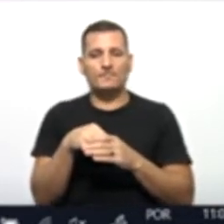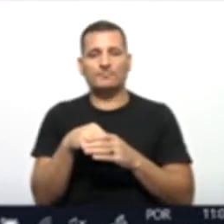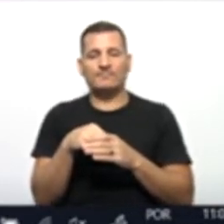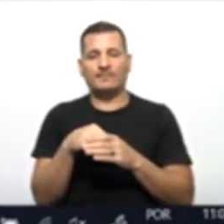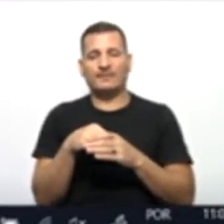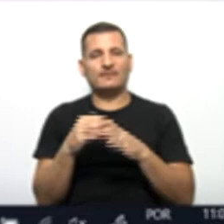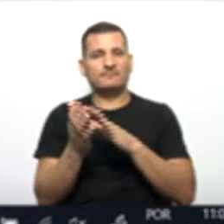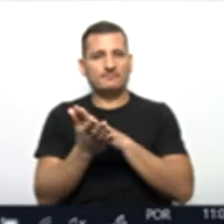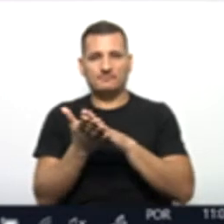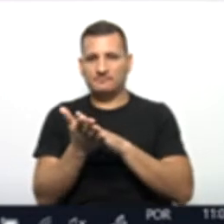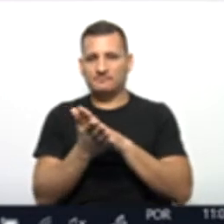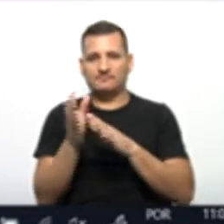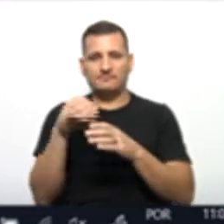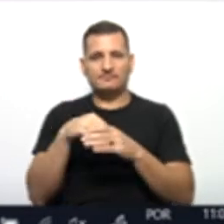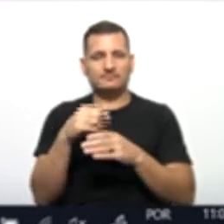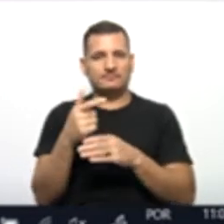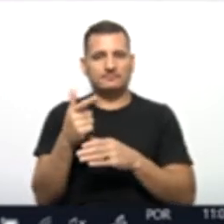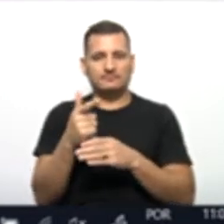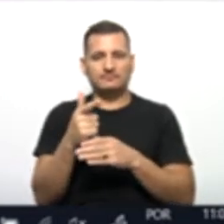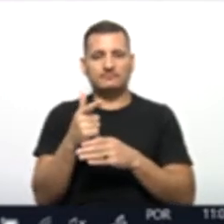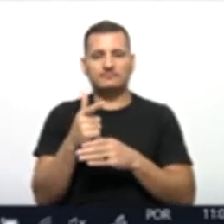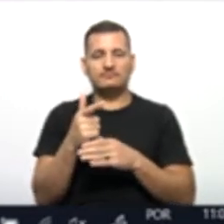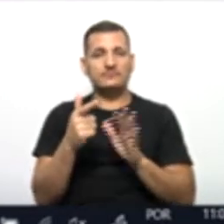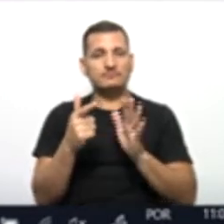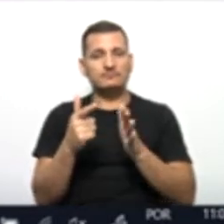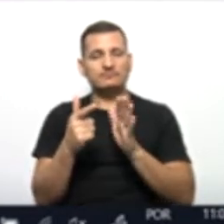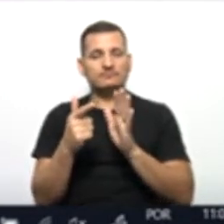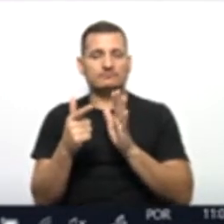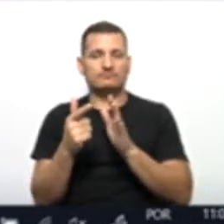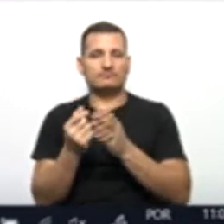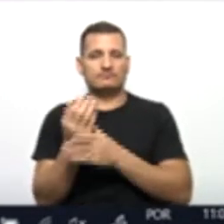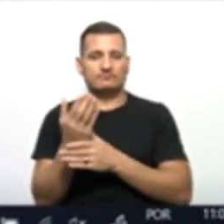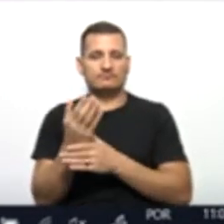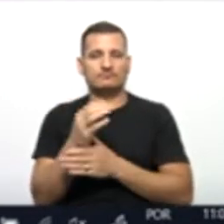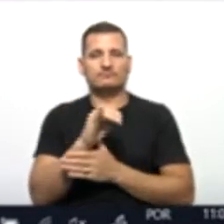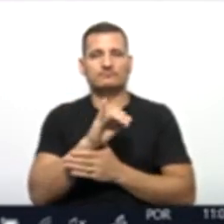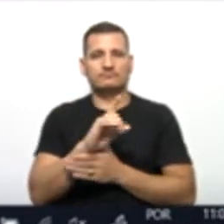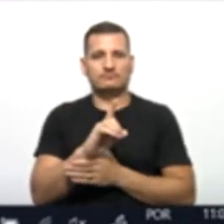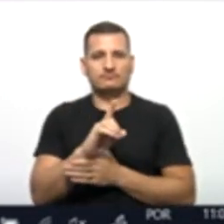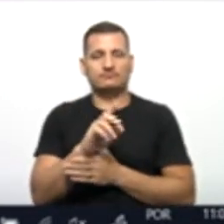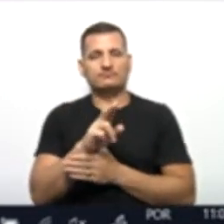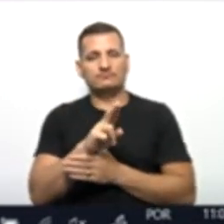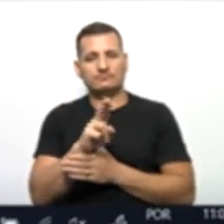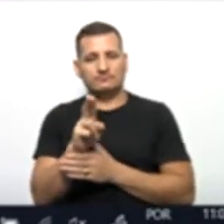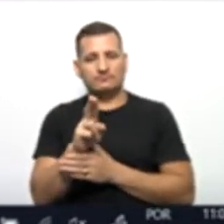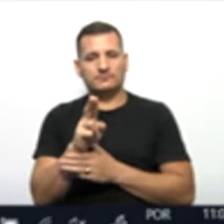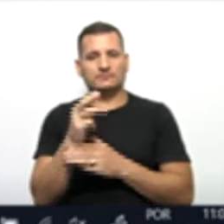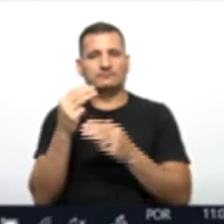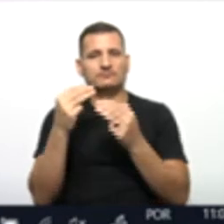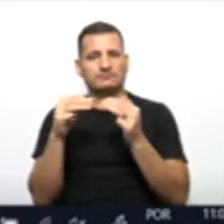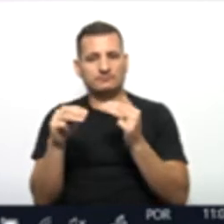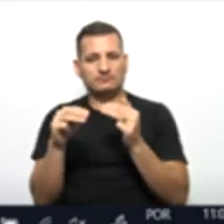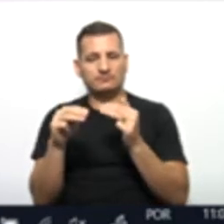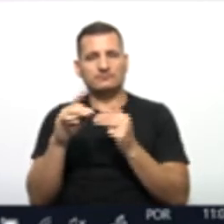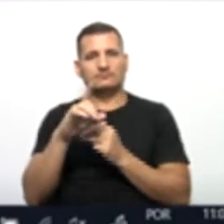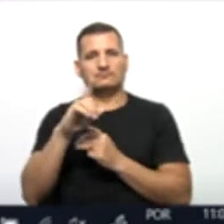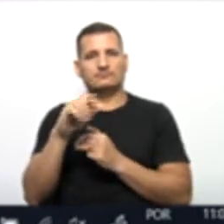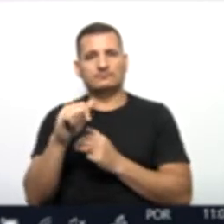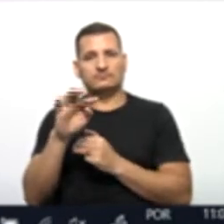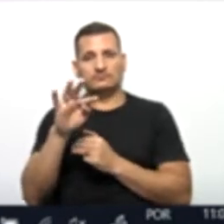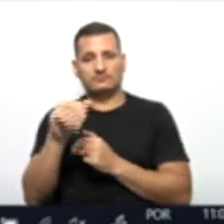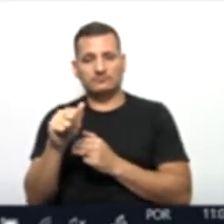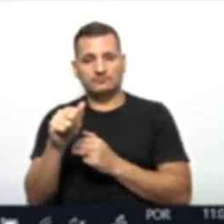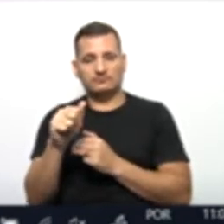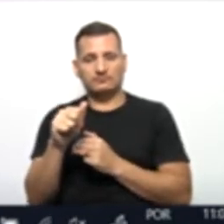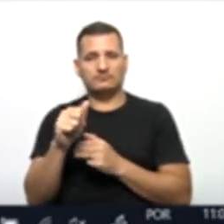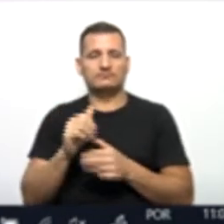dado nenhum mas ela já foi criada com o id o nome a mensagem a data do envio